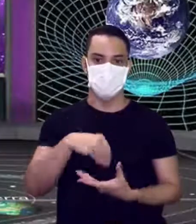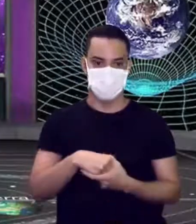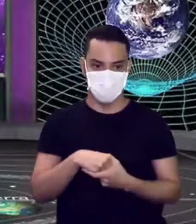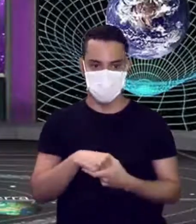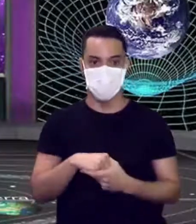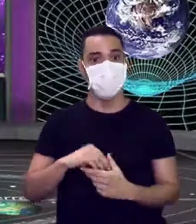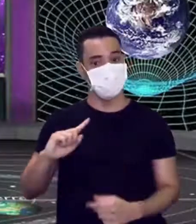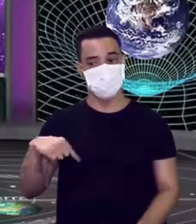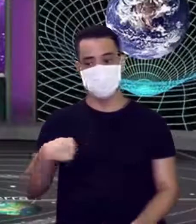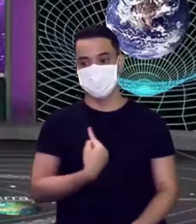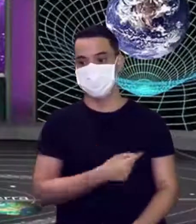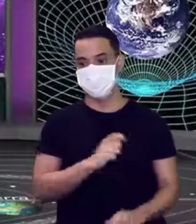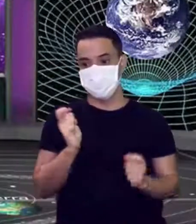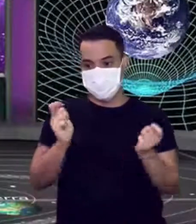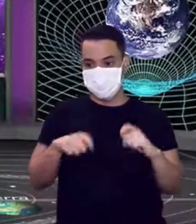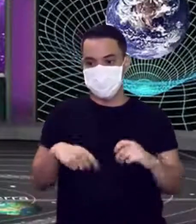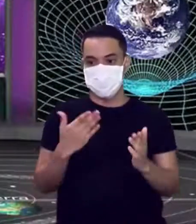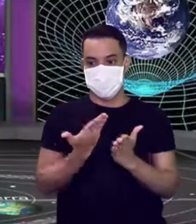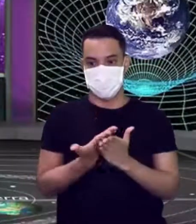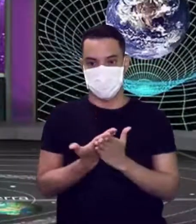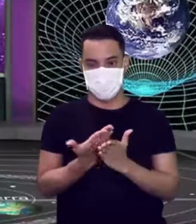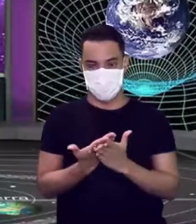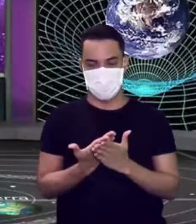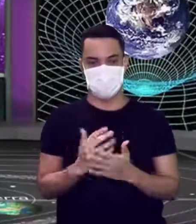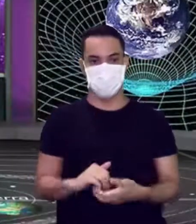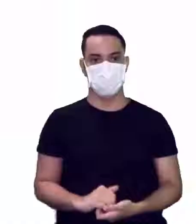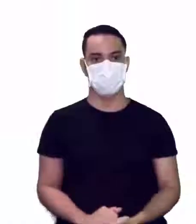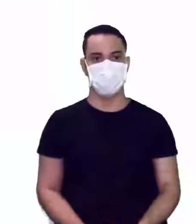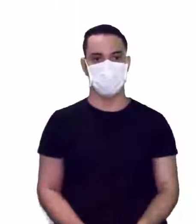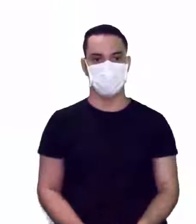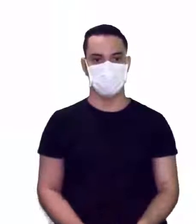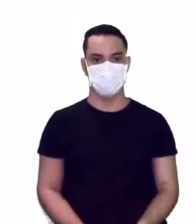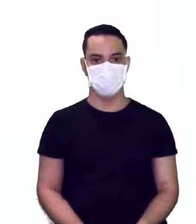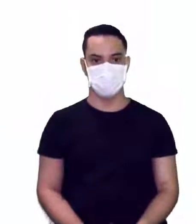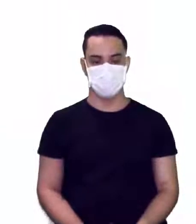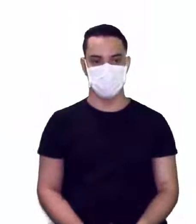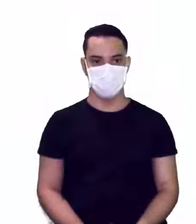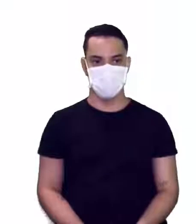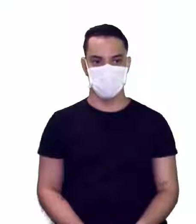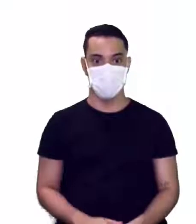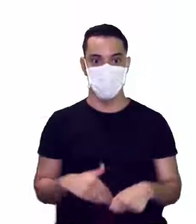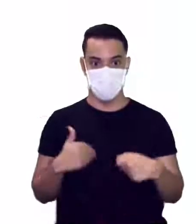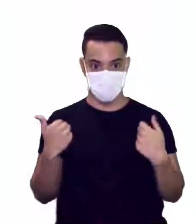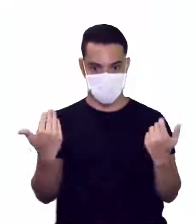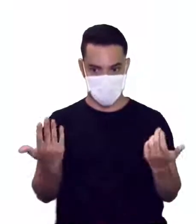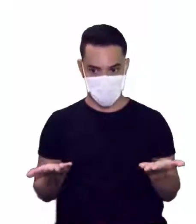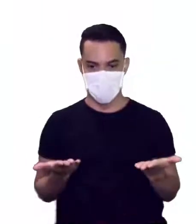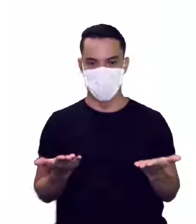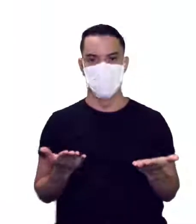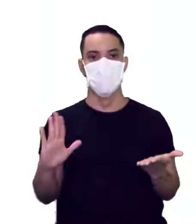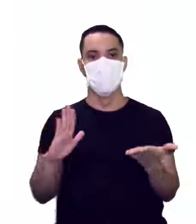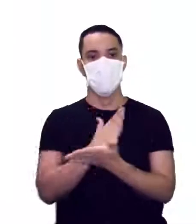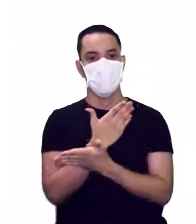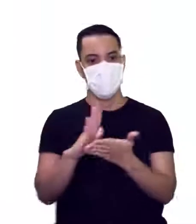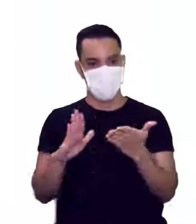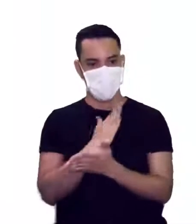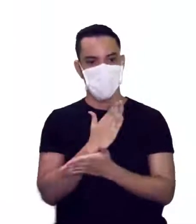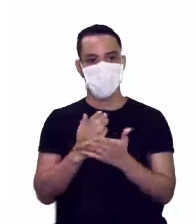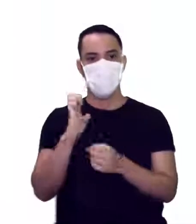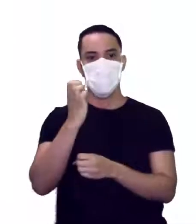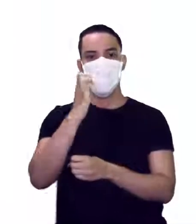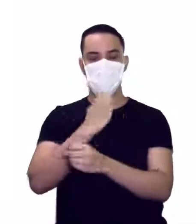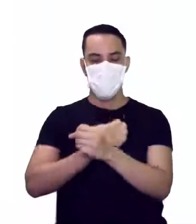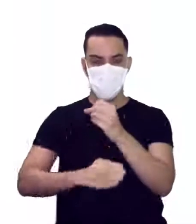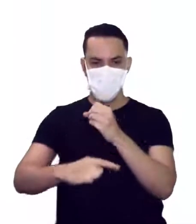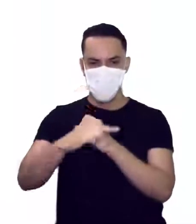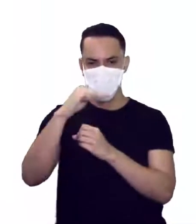pode estudar, tá? Vamos continuar, olha só. Ali, pessoal, os elétrons e os prótons